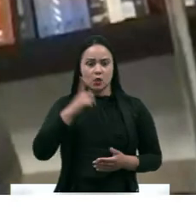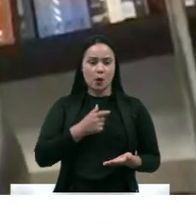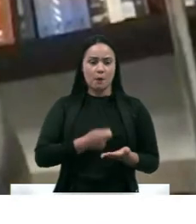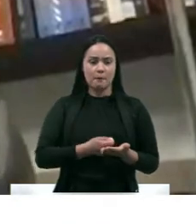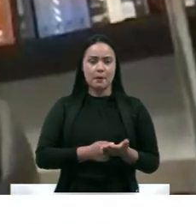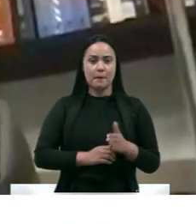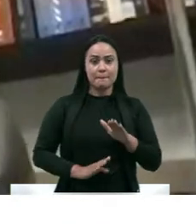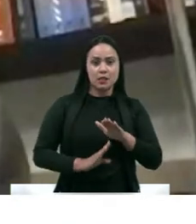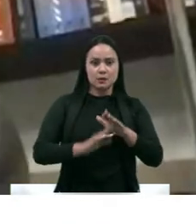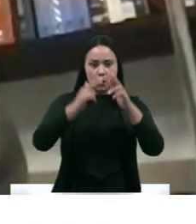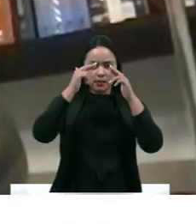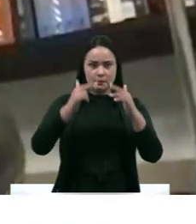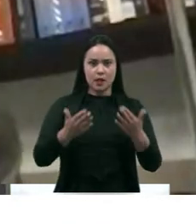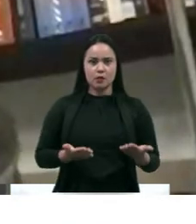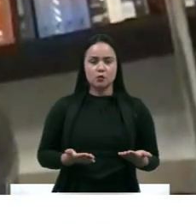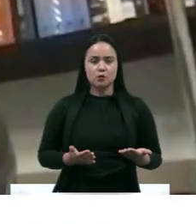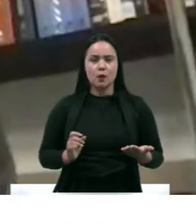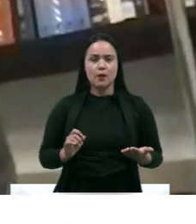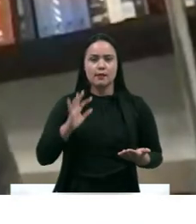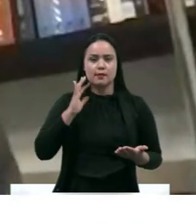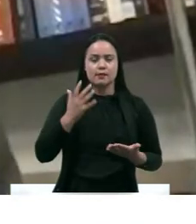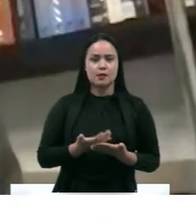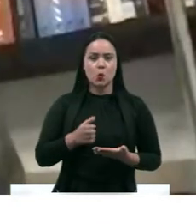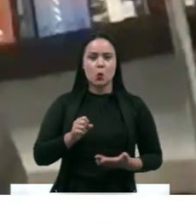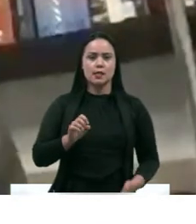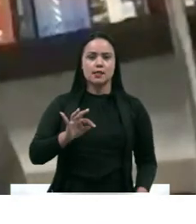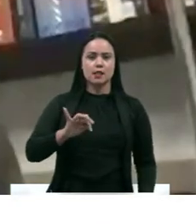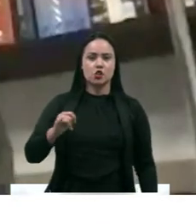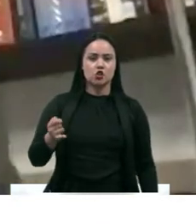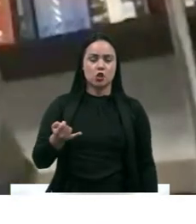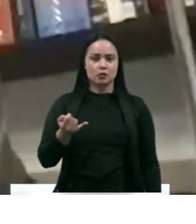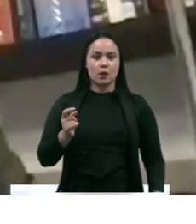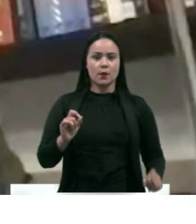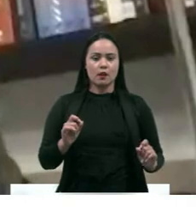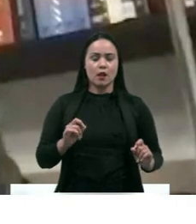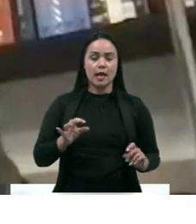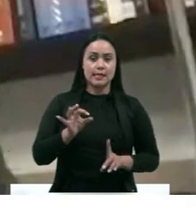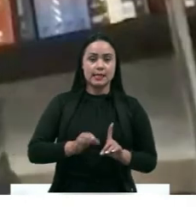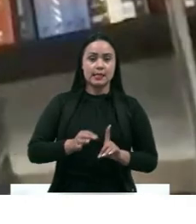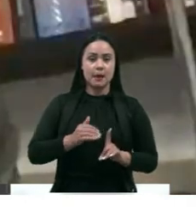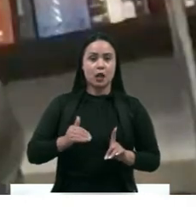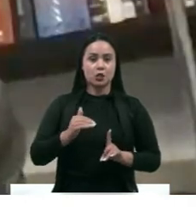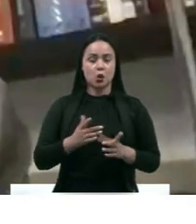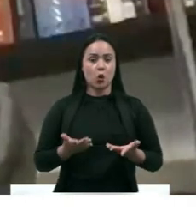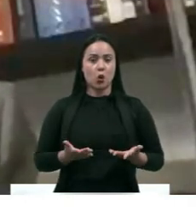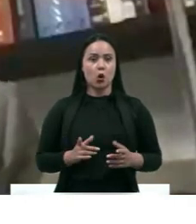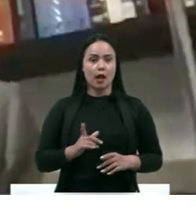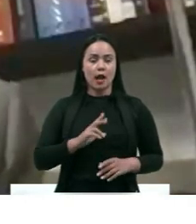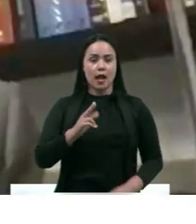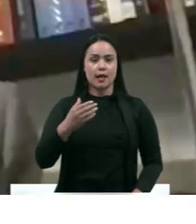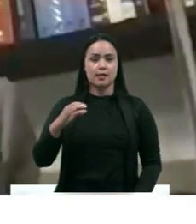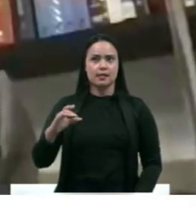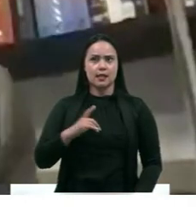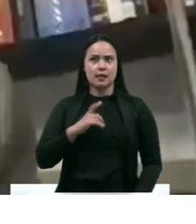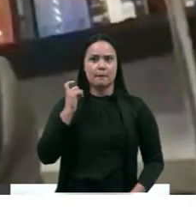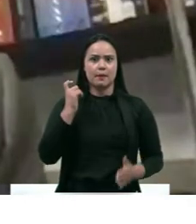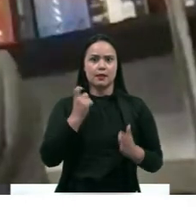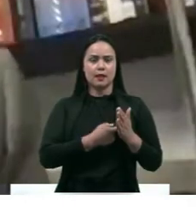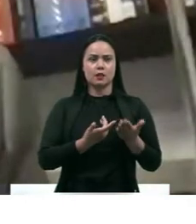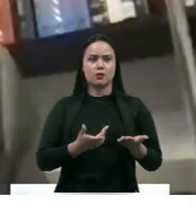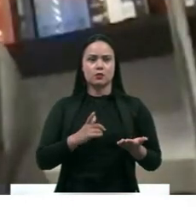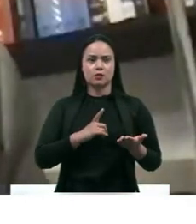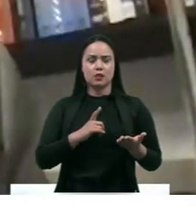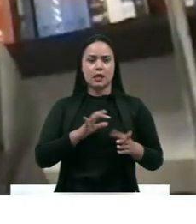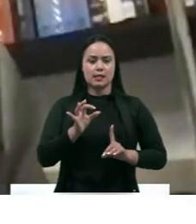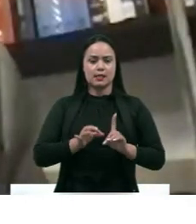com o máximo respeito a decisão do STJ é do desembargador, porque o habeas corpus foi impetrado contra a decisão